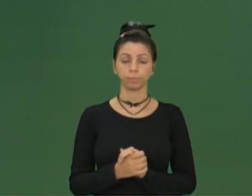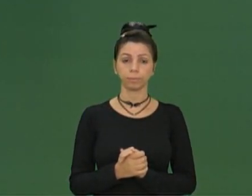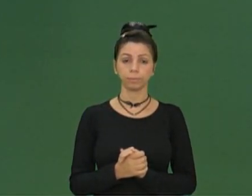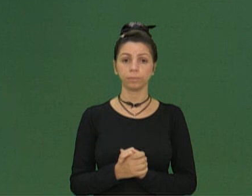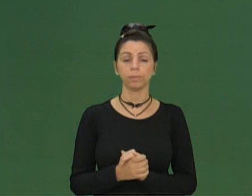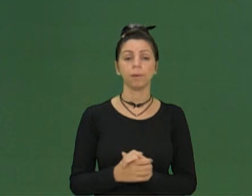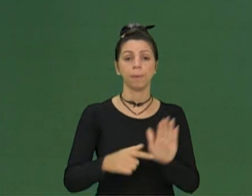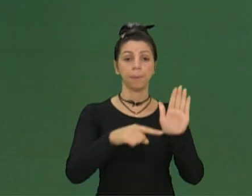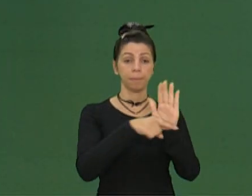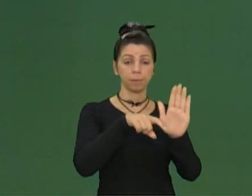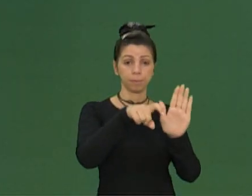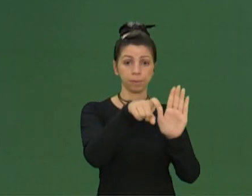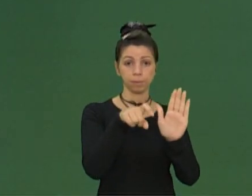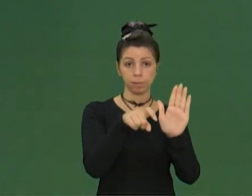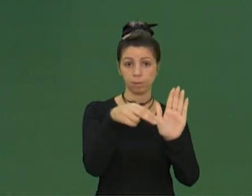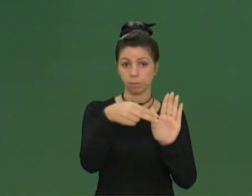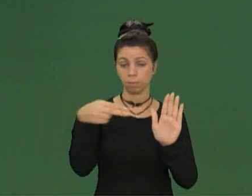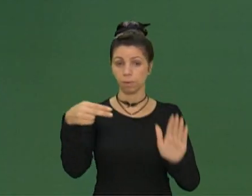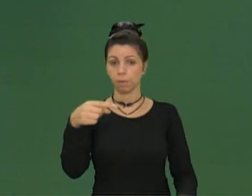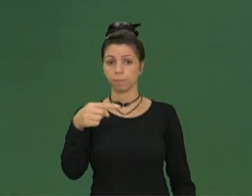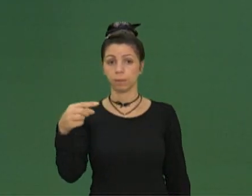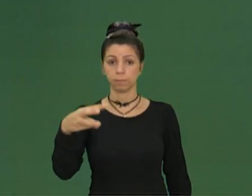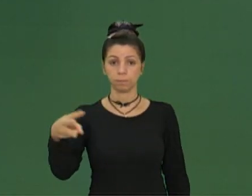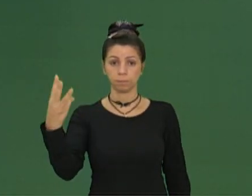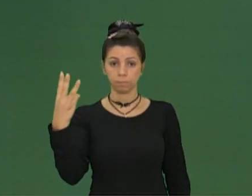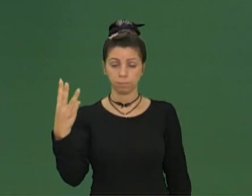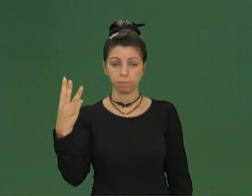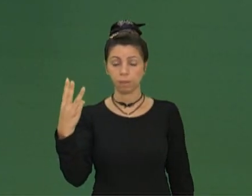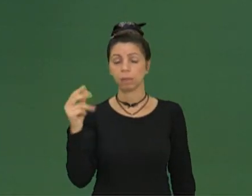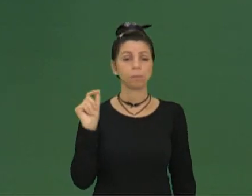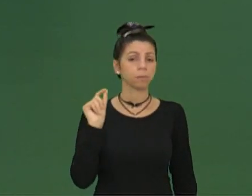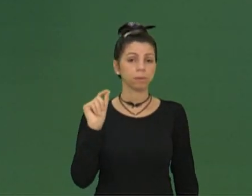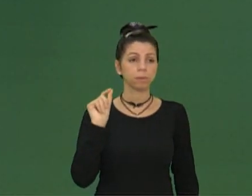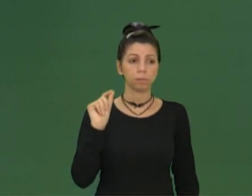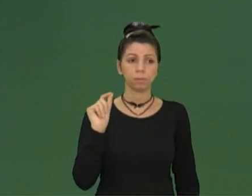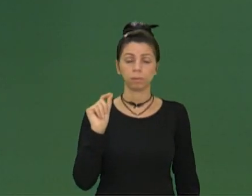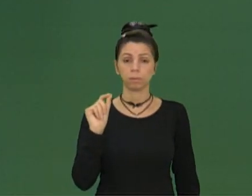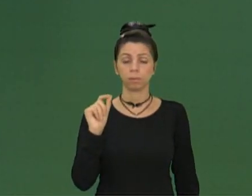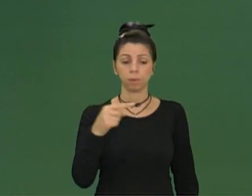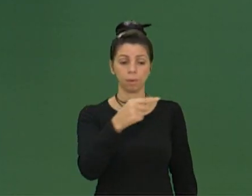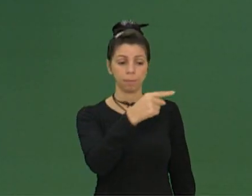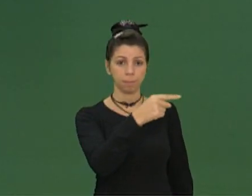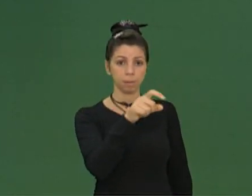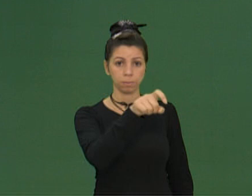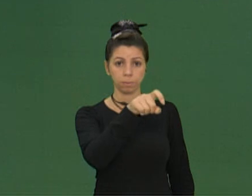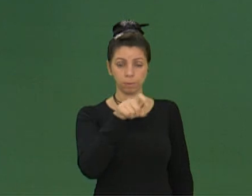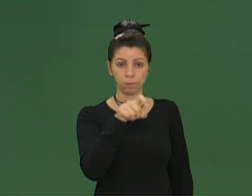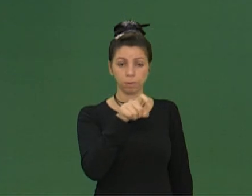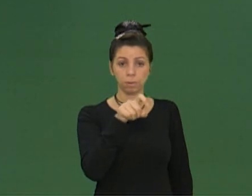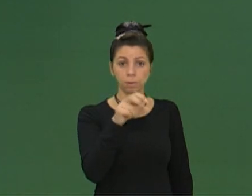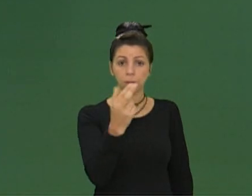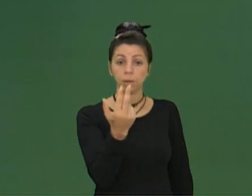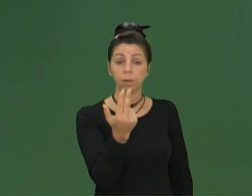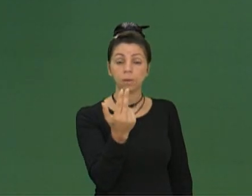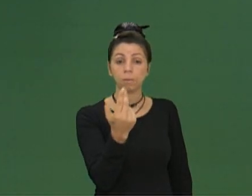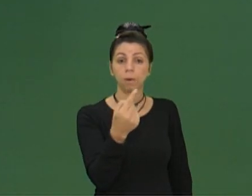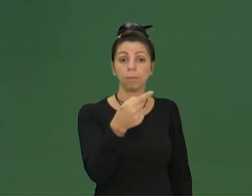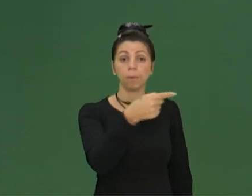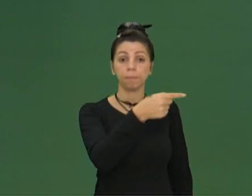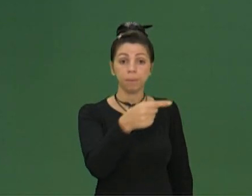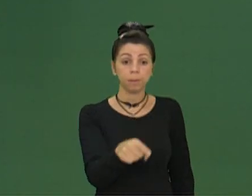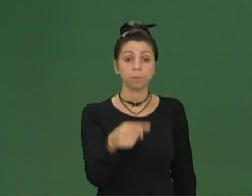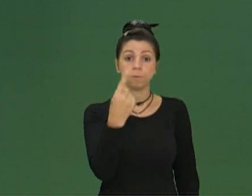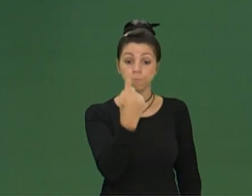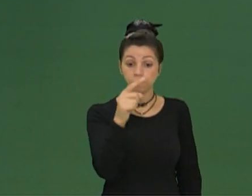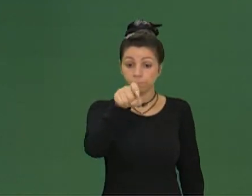menos 3. E o que acontece aqui? Lembra que a gente viu nas aulas anteriores? Menos x é como se fosse menos 1x. Ou